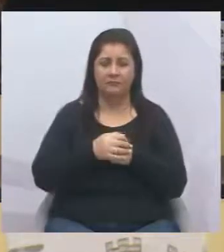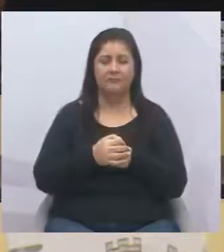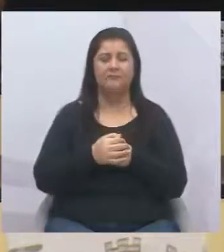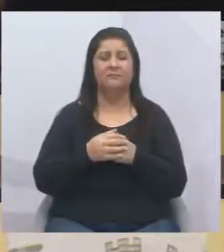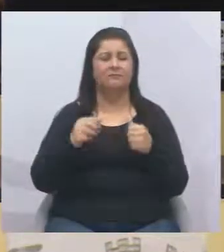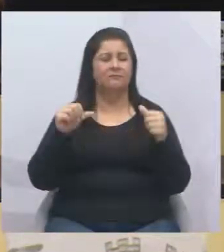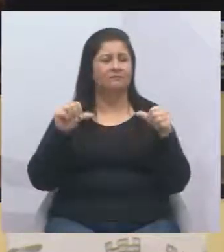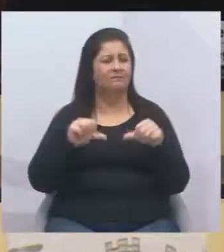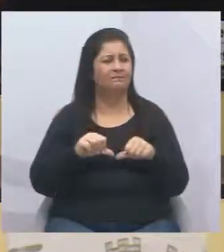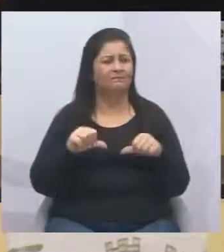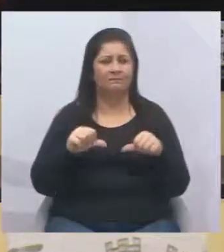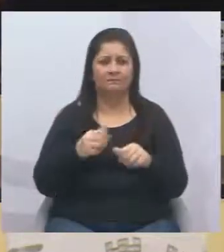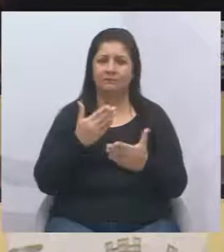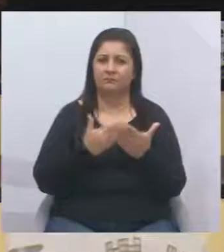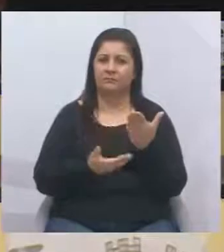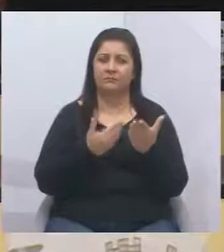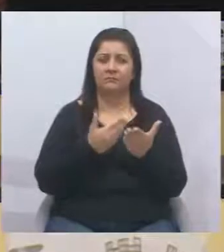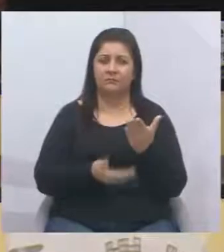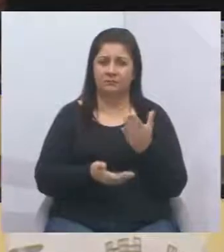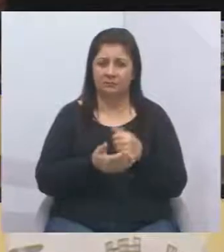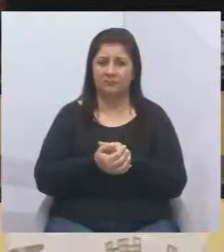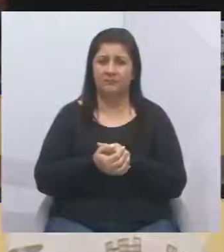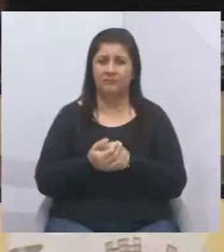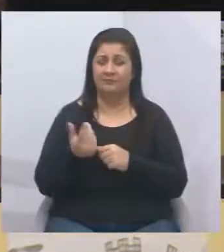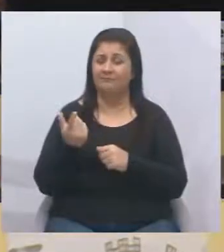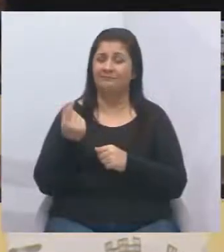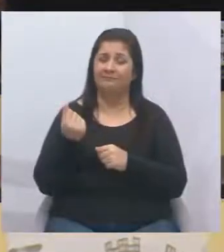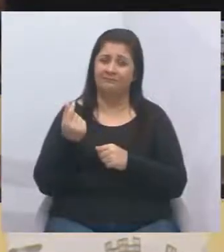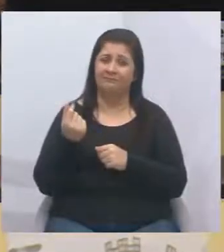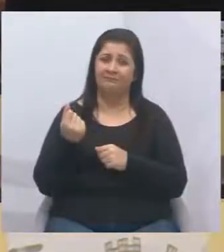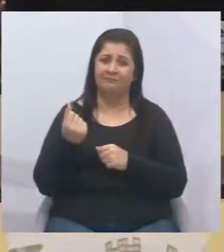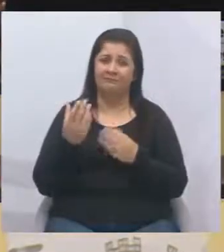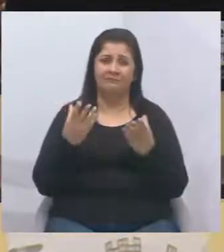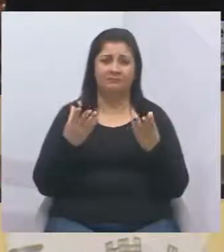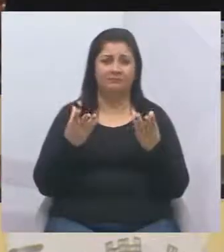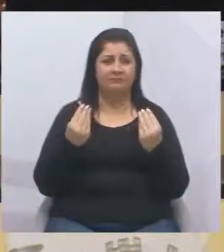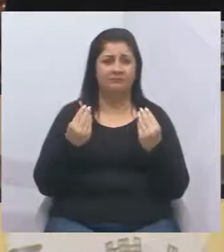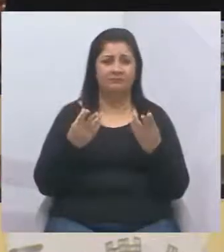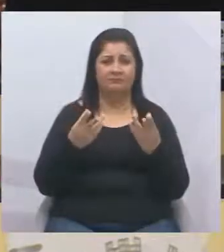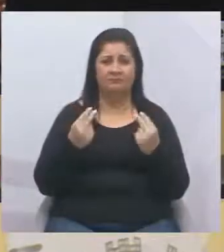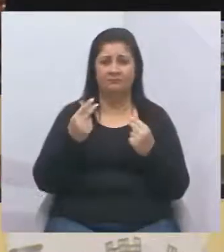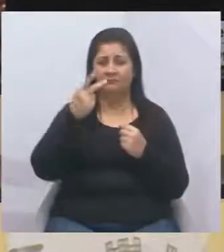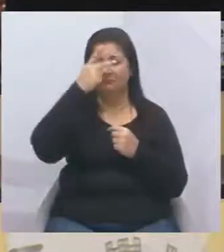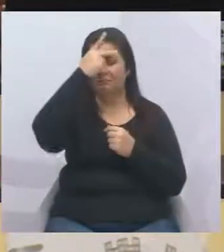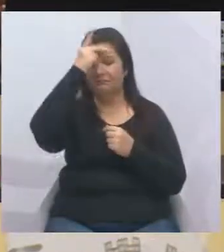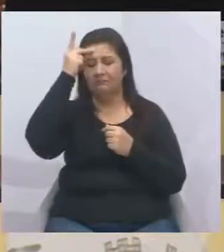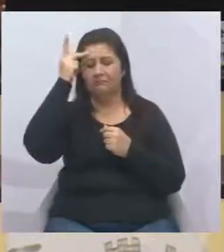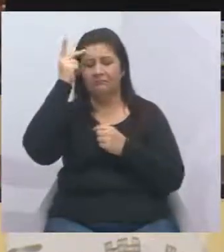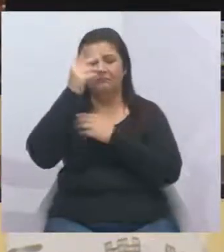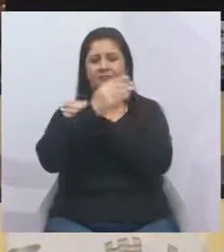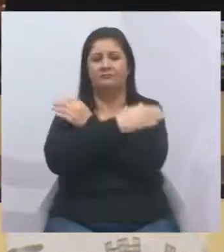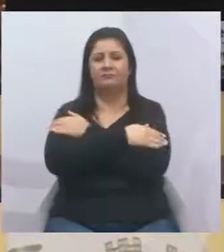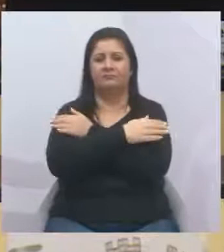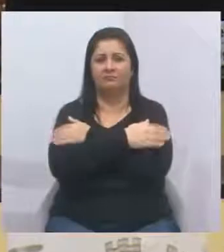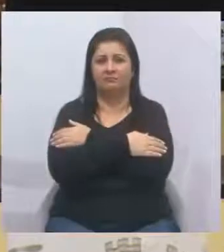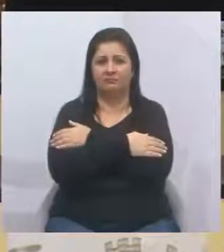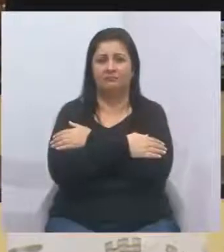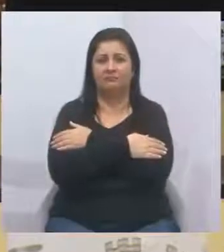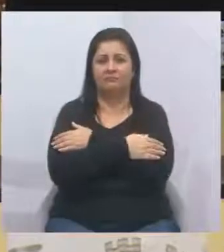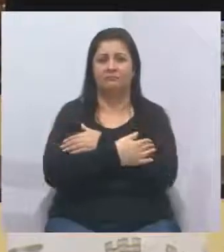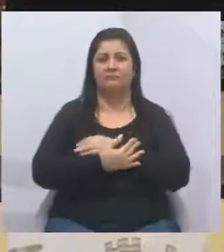muitos prejuízos, sobretudo financeiro, onde muitas pessoas ficaram desempregadas em nossa